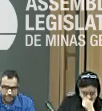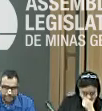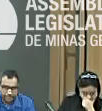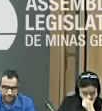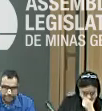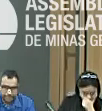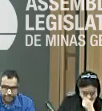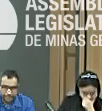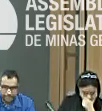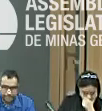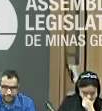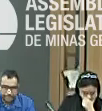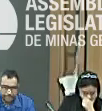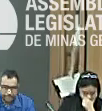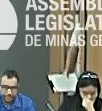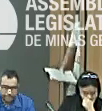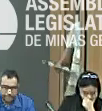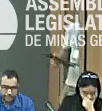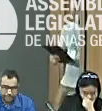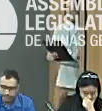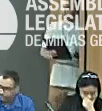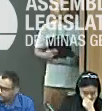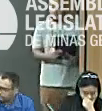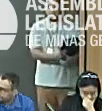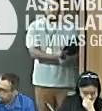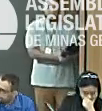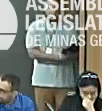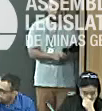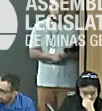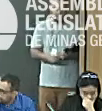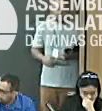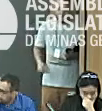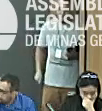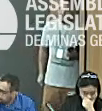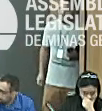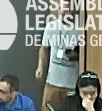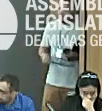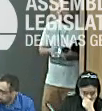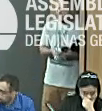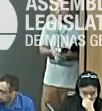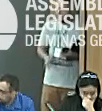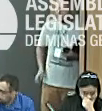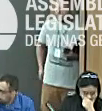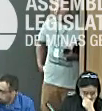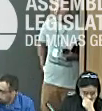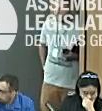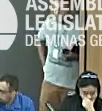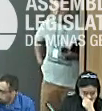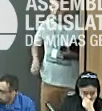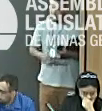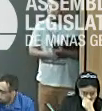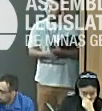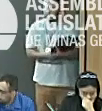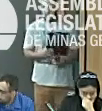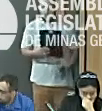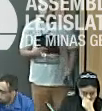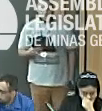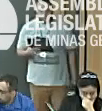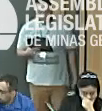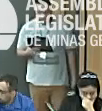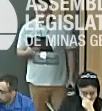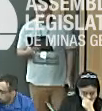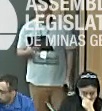levadas a efeito nós notamos atentamente vamos levá las para